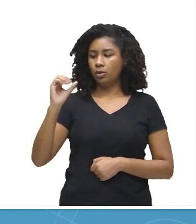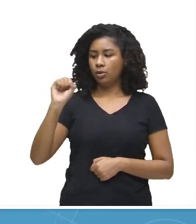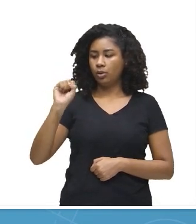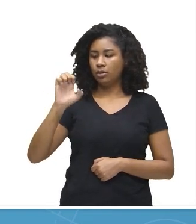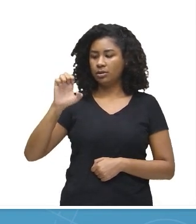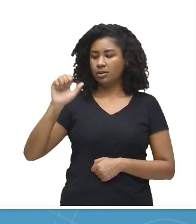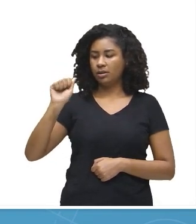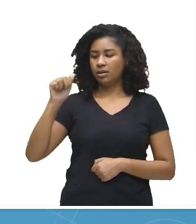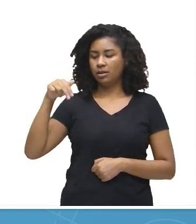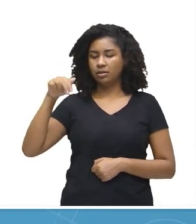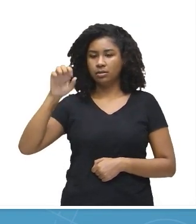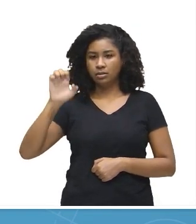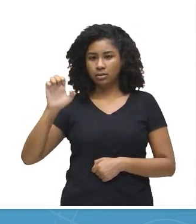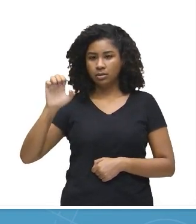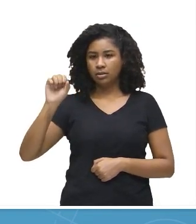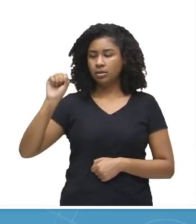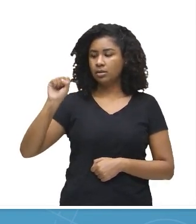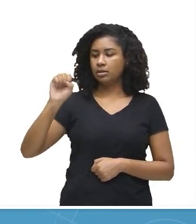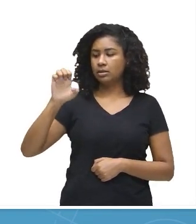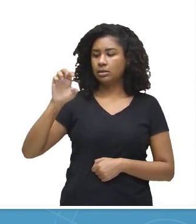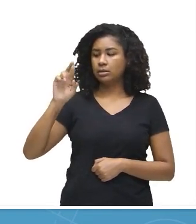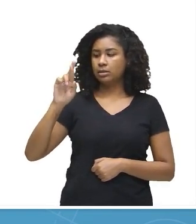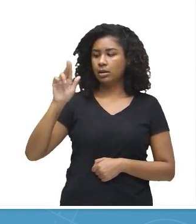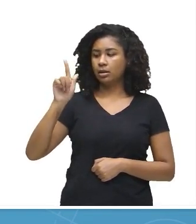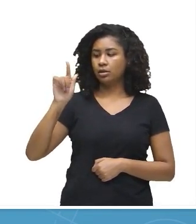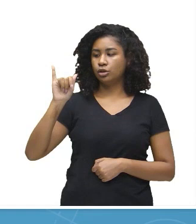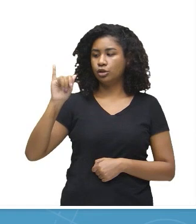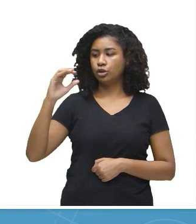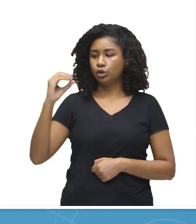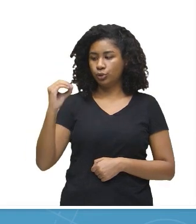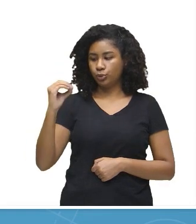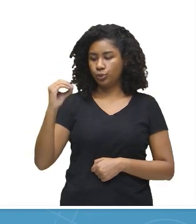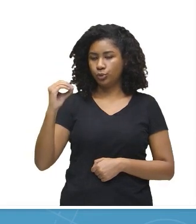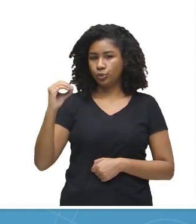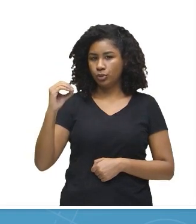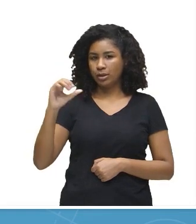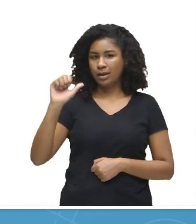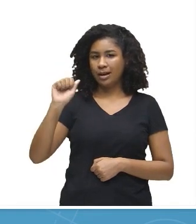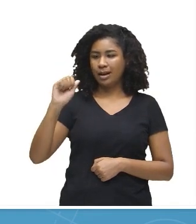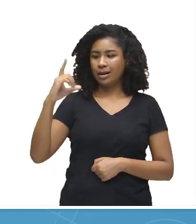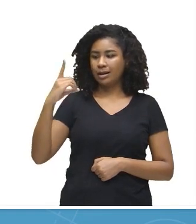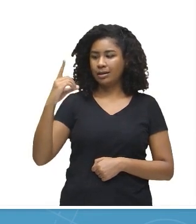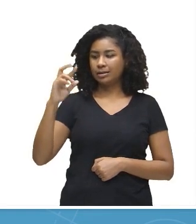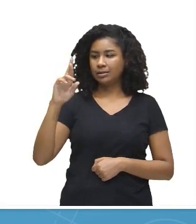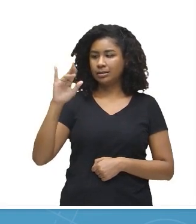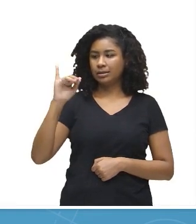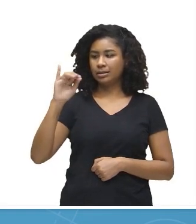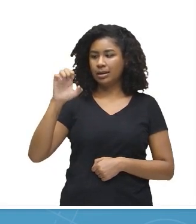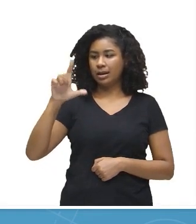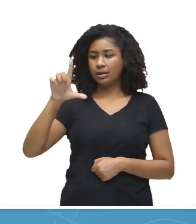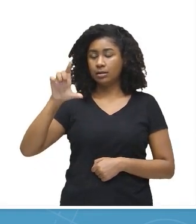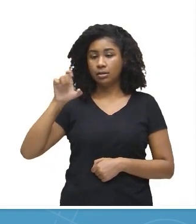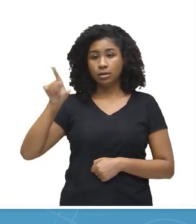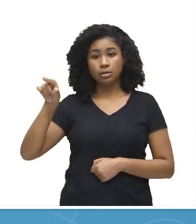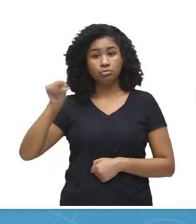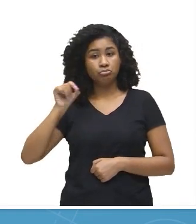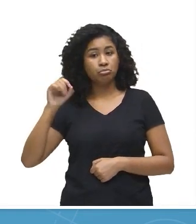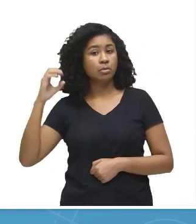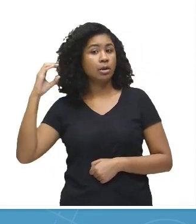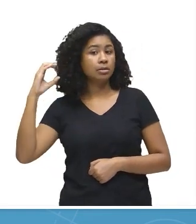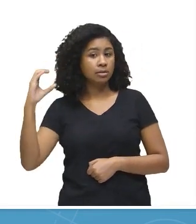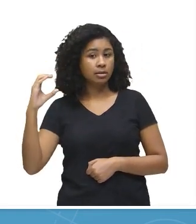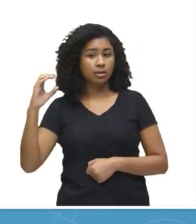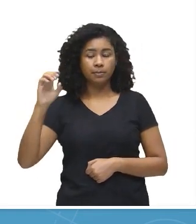quem mais? O Sérgio e a Andriele respondeu a C. A